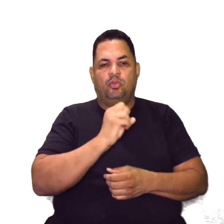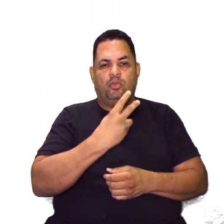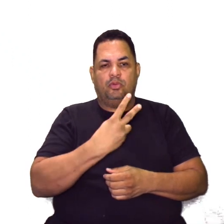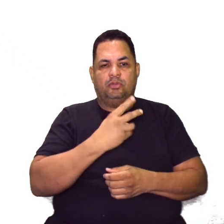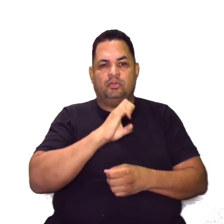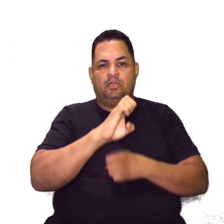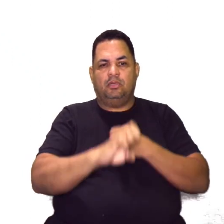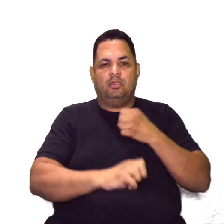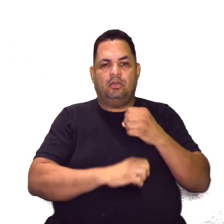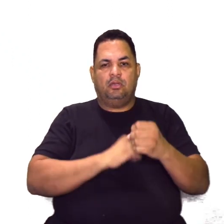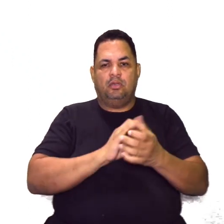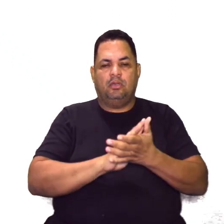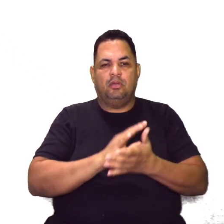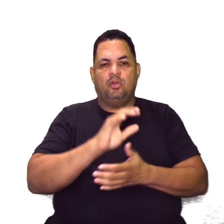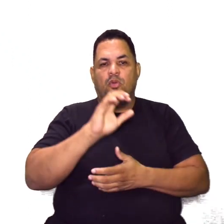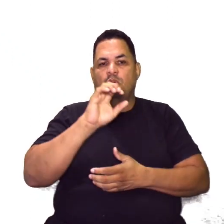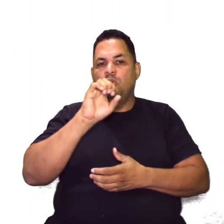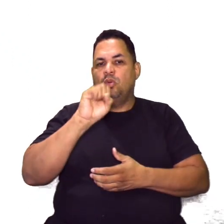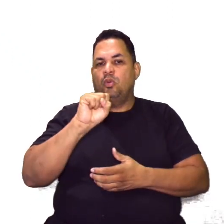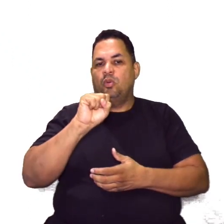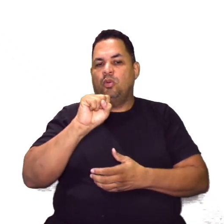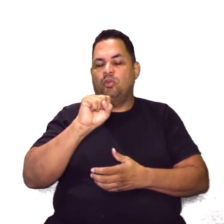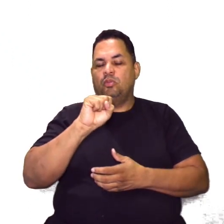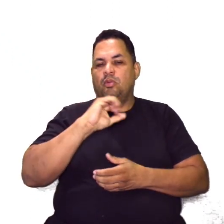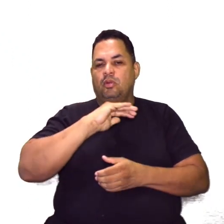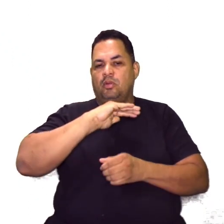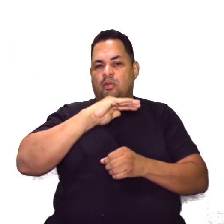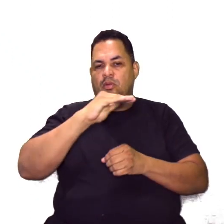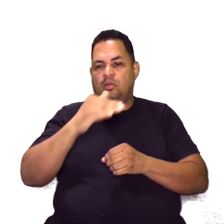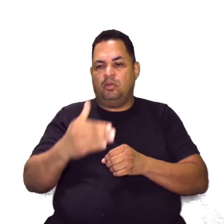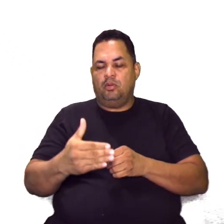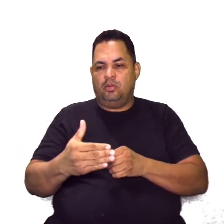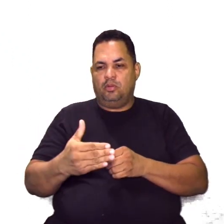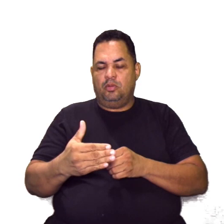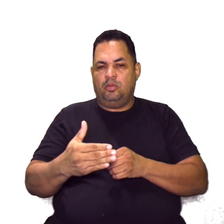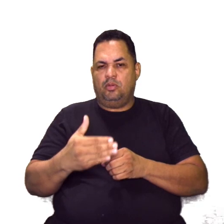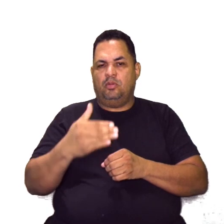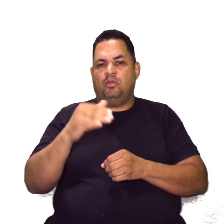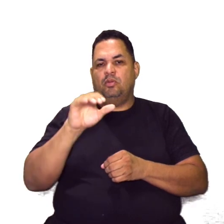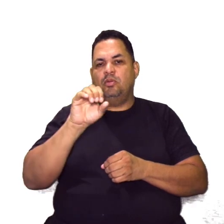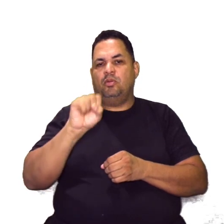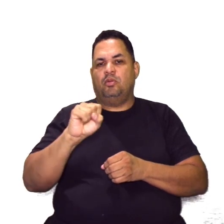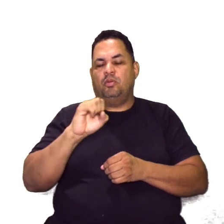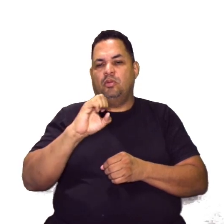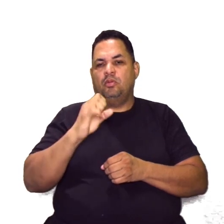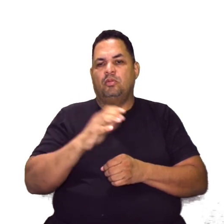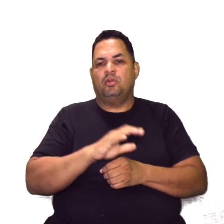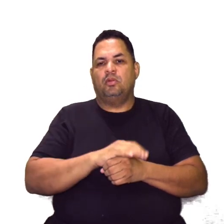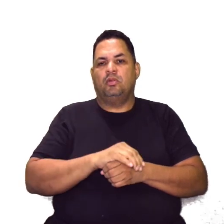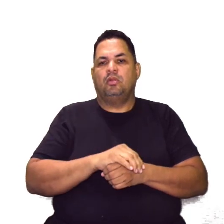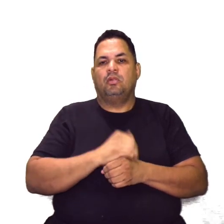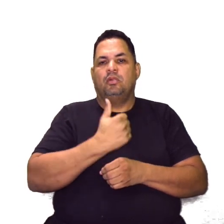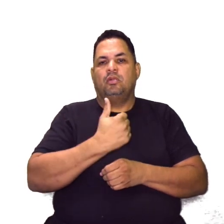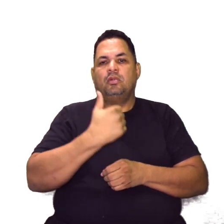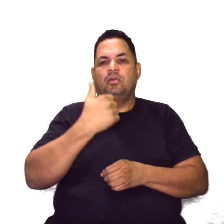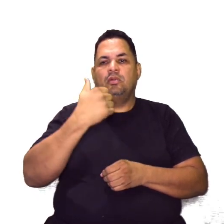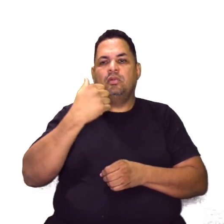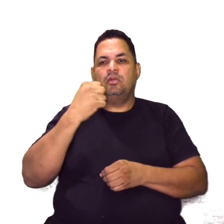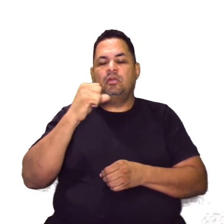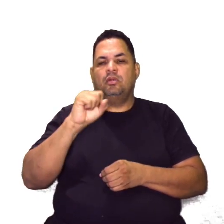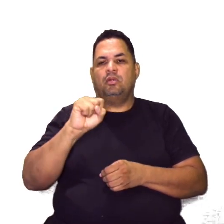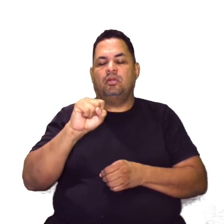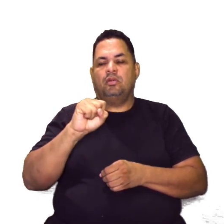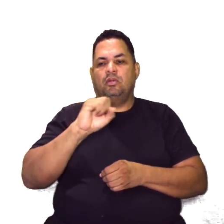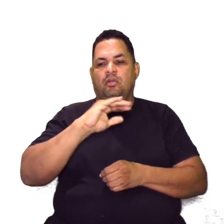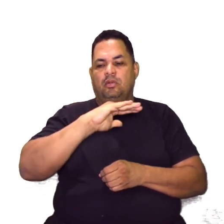elétrons. 8 elétrons na segunda camada. Camada 2, ou nível 2, 8 elétrons. 18